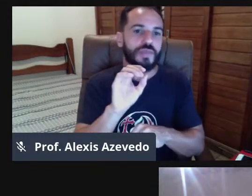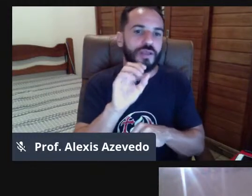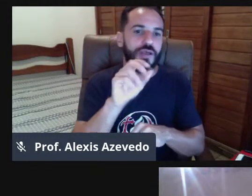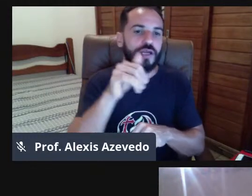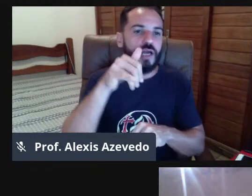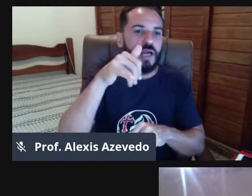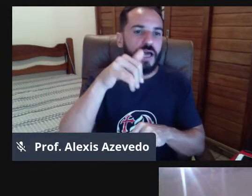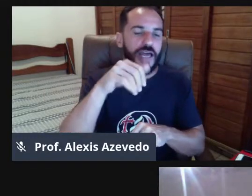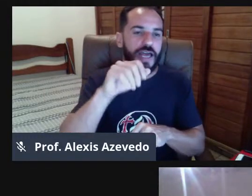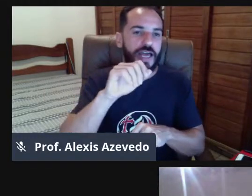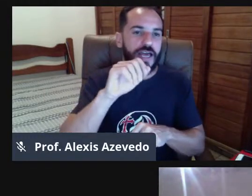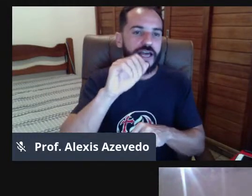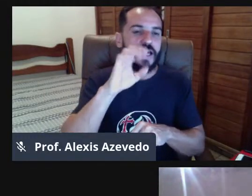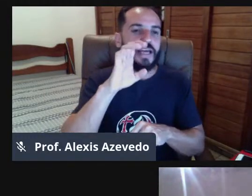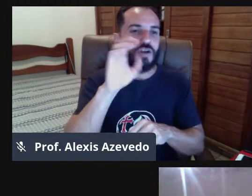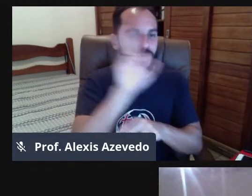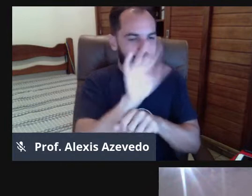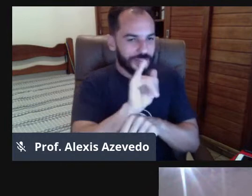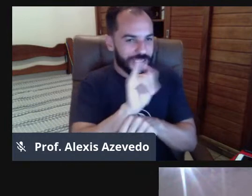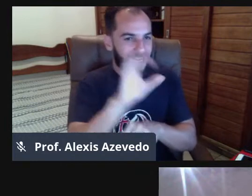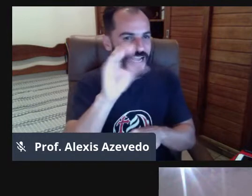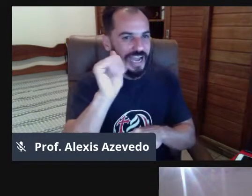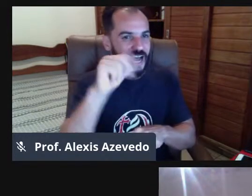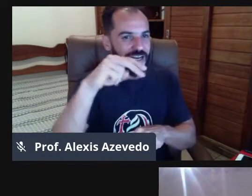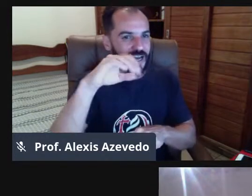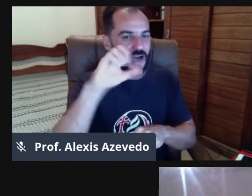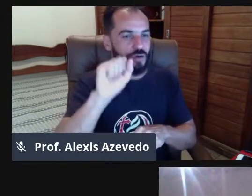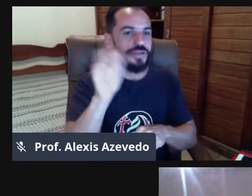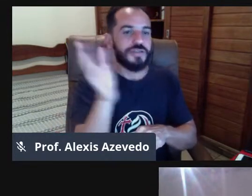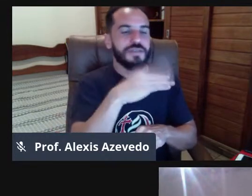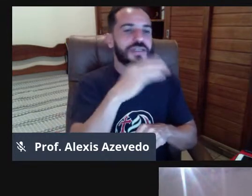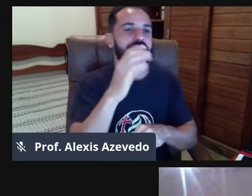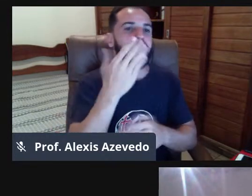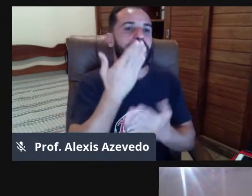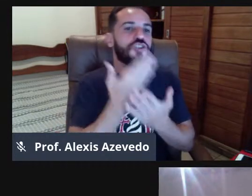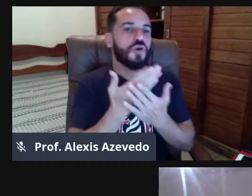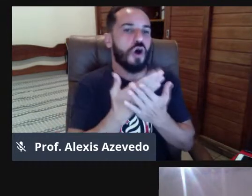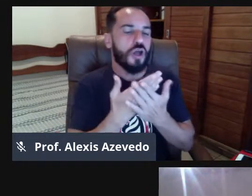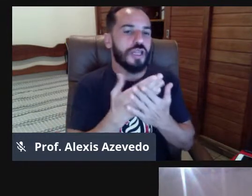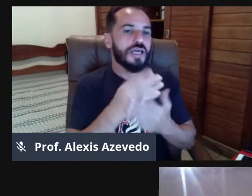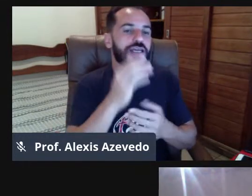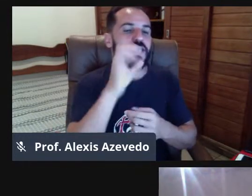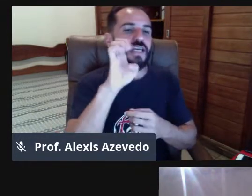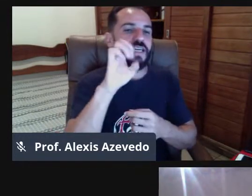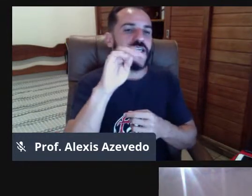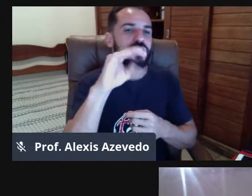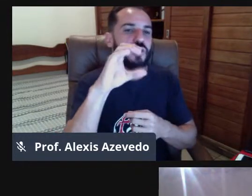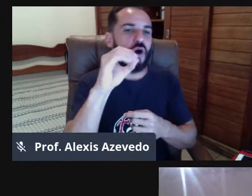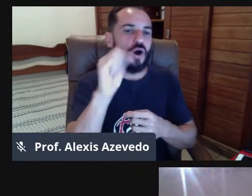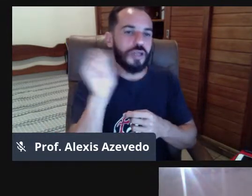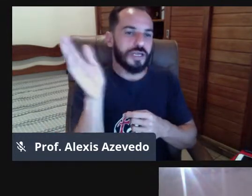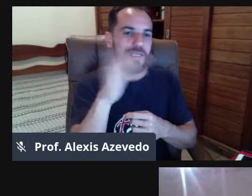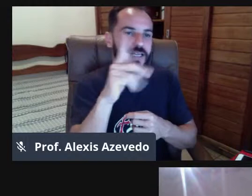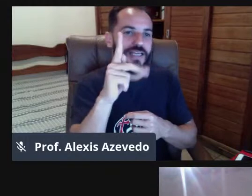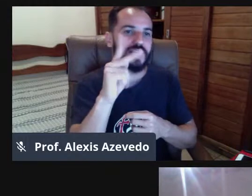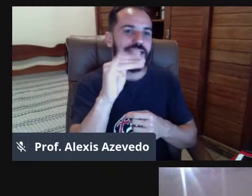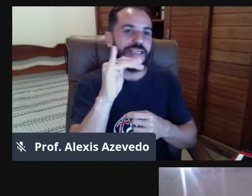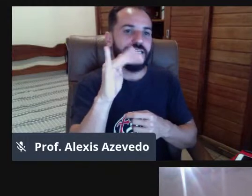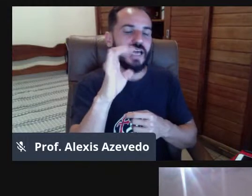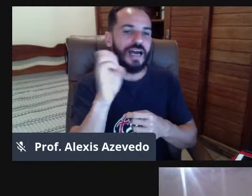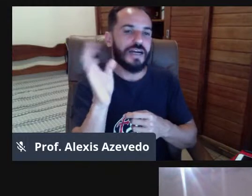ser um canal informativo, tá? Um canal mais institucional, onde que pode ir o